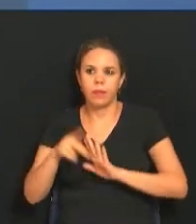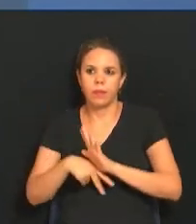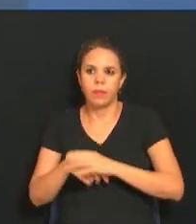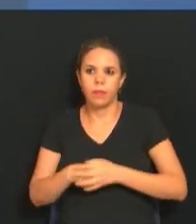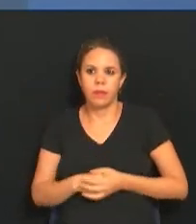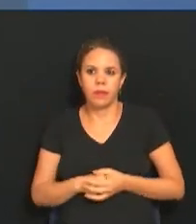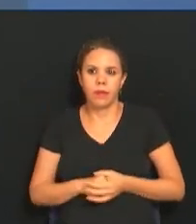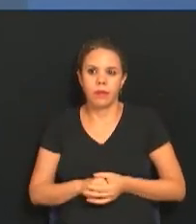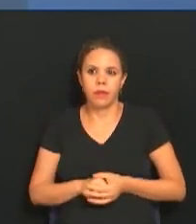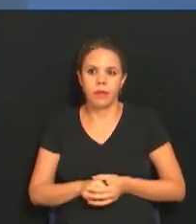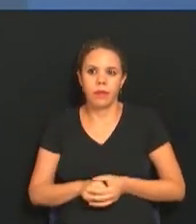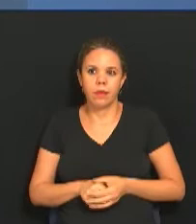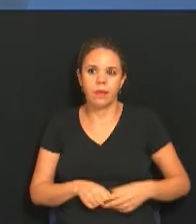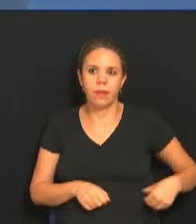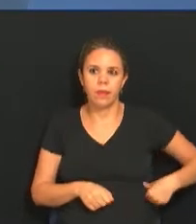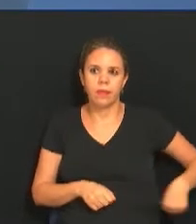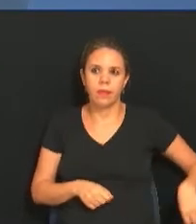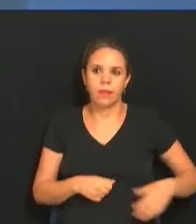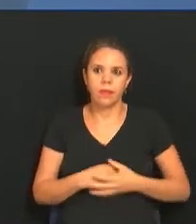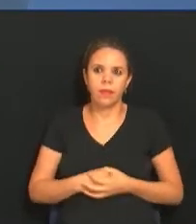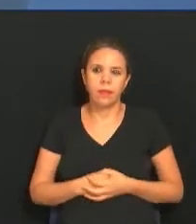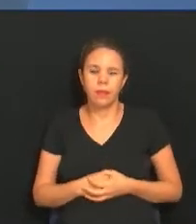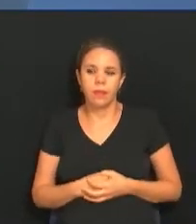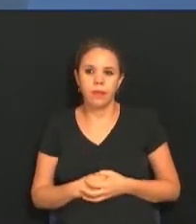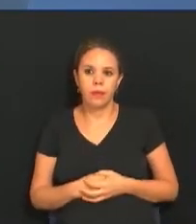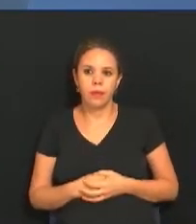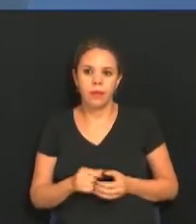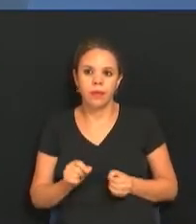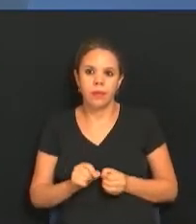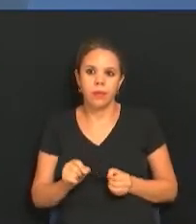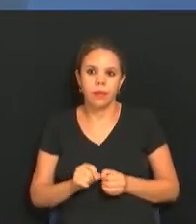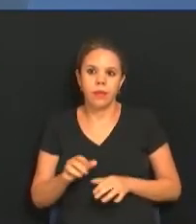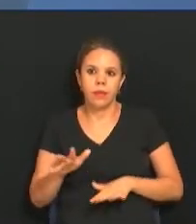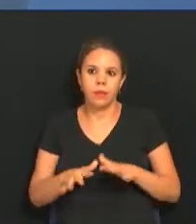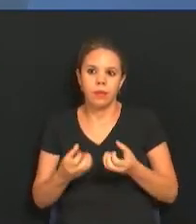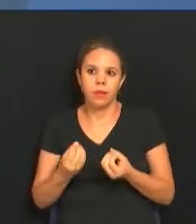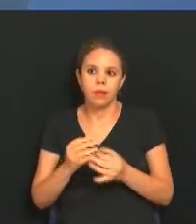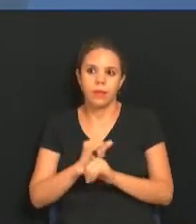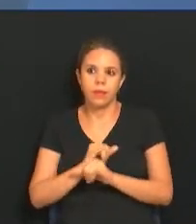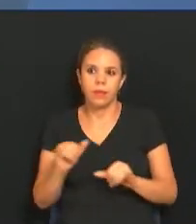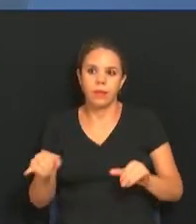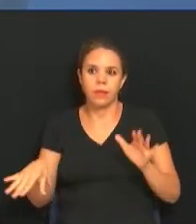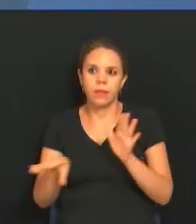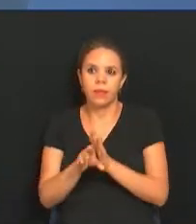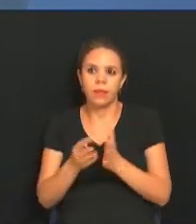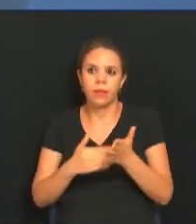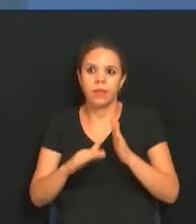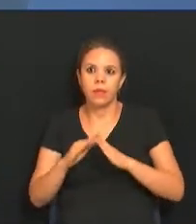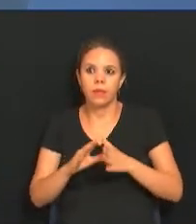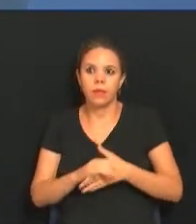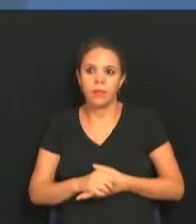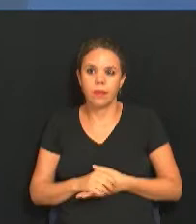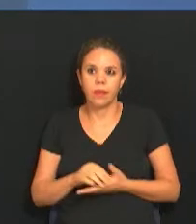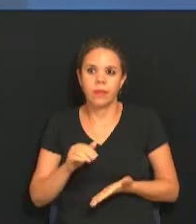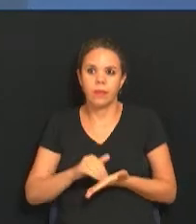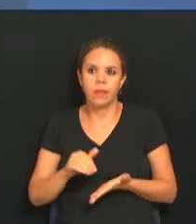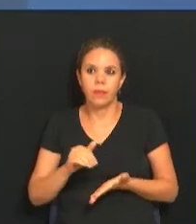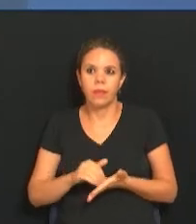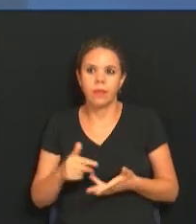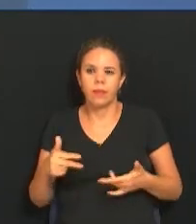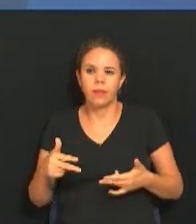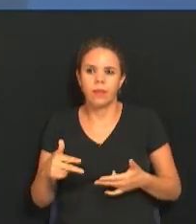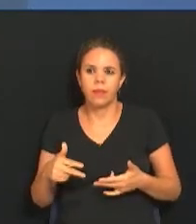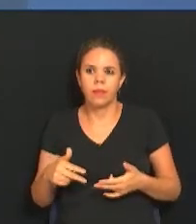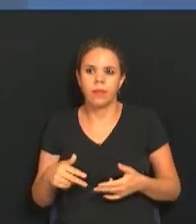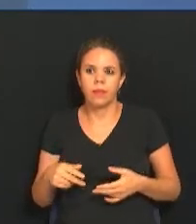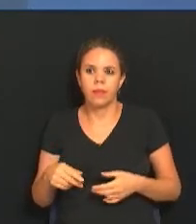isso, para que se faça algum tipo de informativo que chegue nas escolas, que chegue nos cabeleireiros, que chegue naqueles que mexem